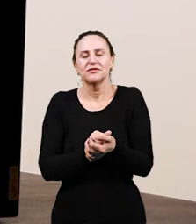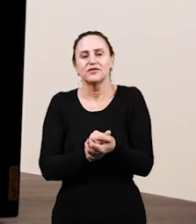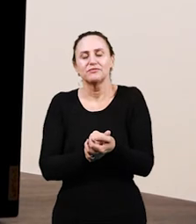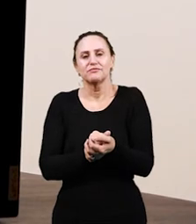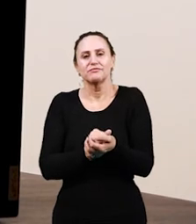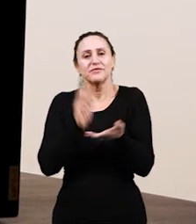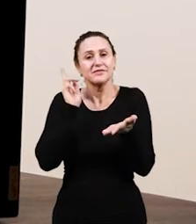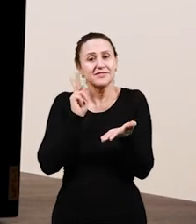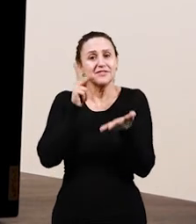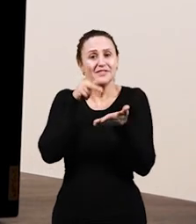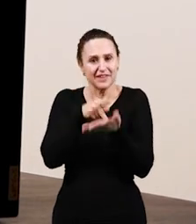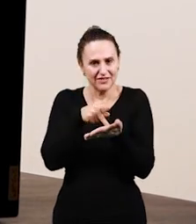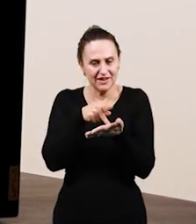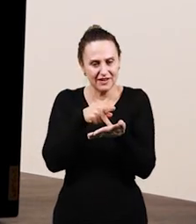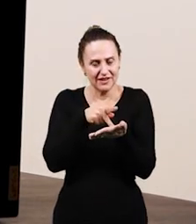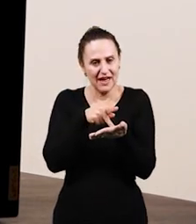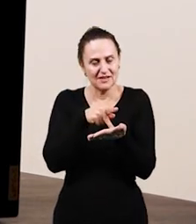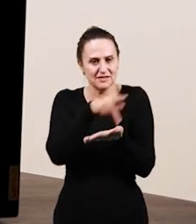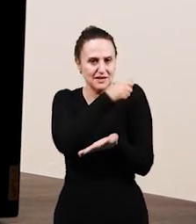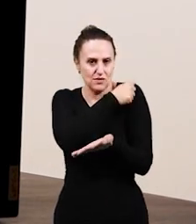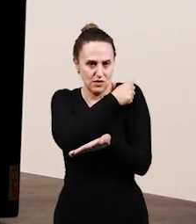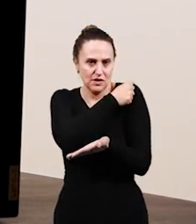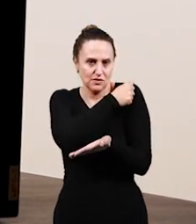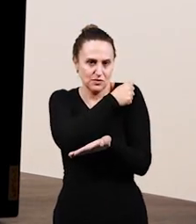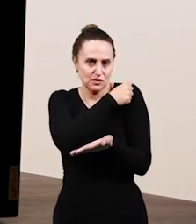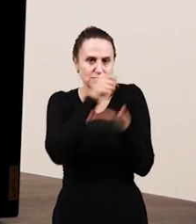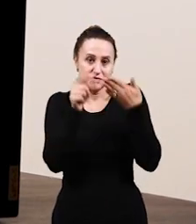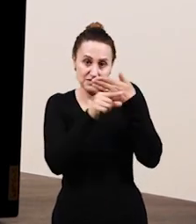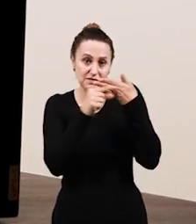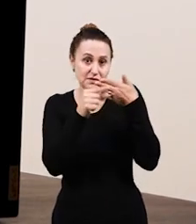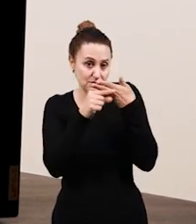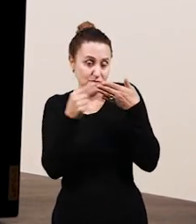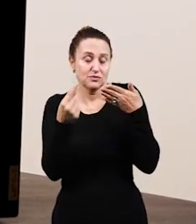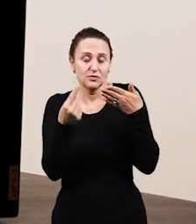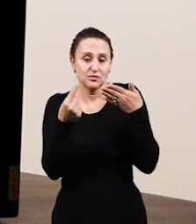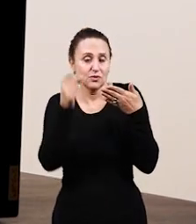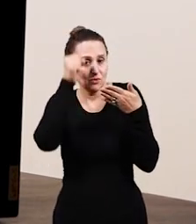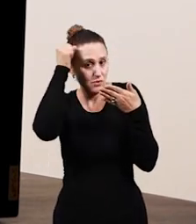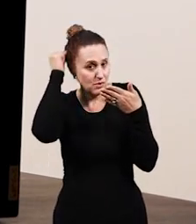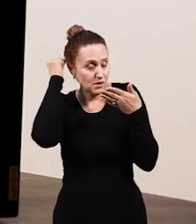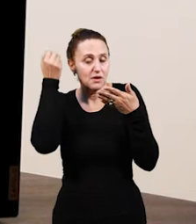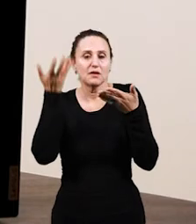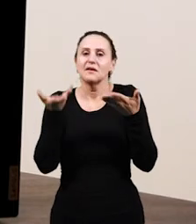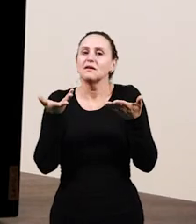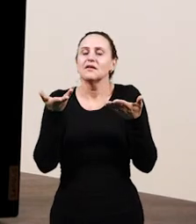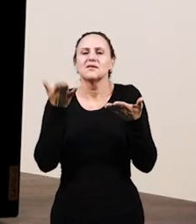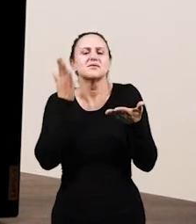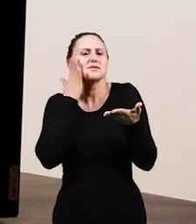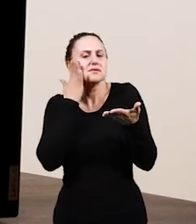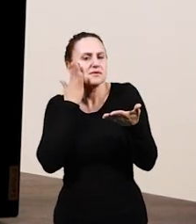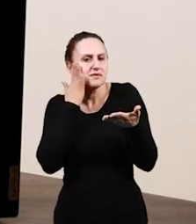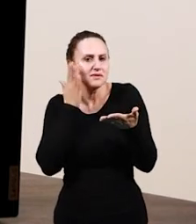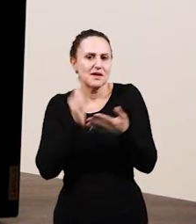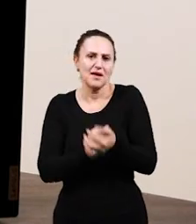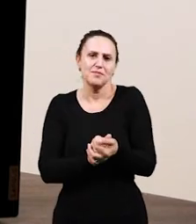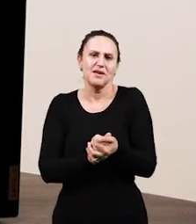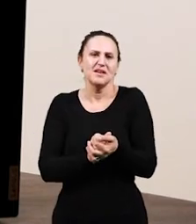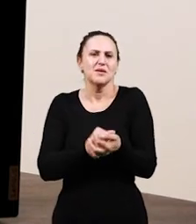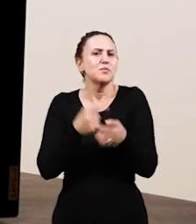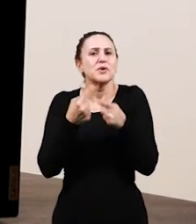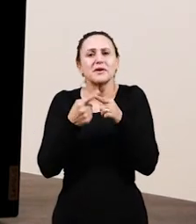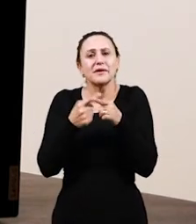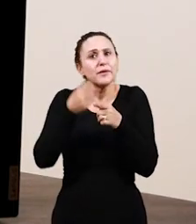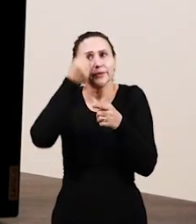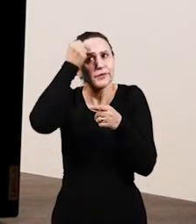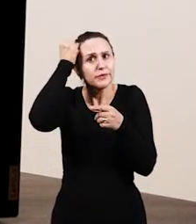é compilaram as notas nessas as anotações do sócio que Como você sabe só ser não deixou nada